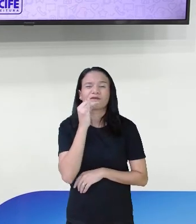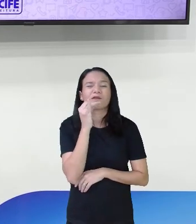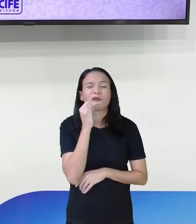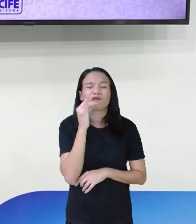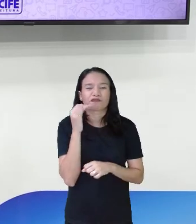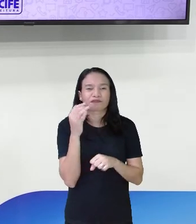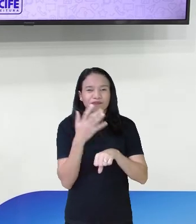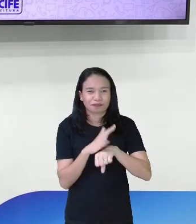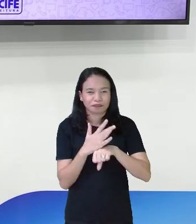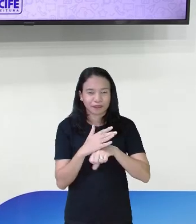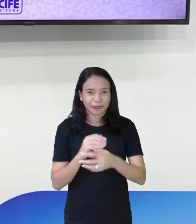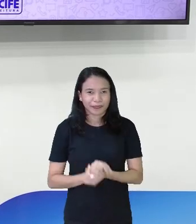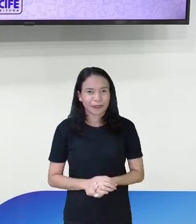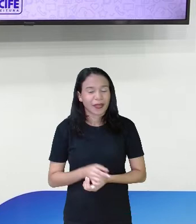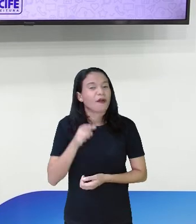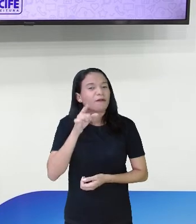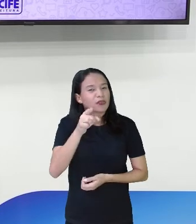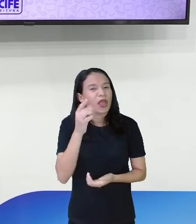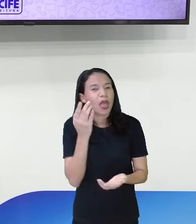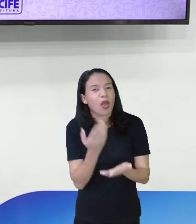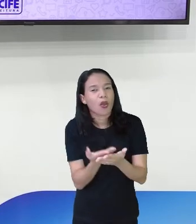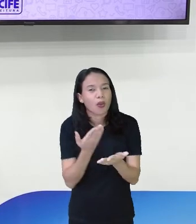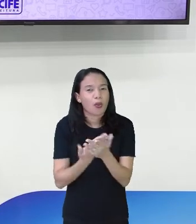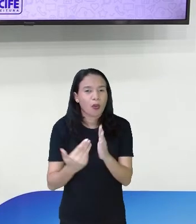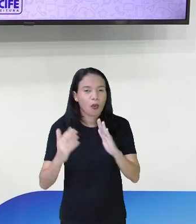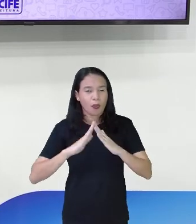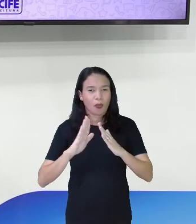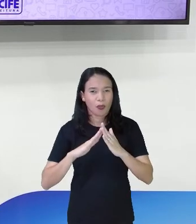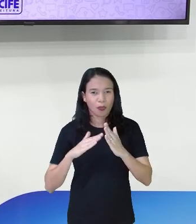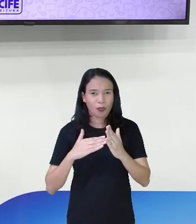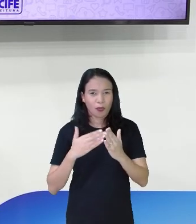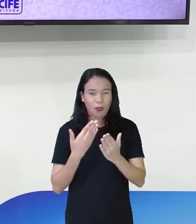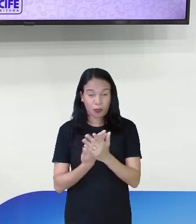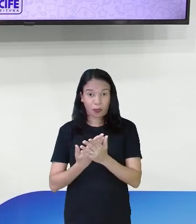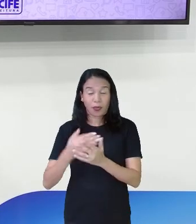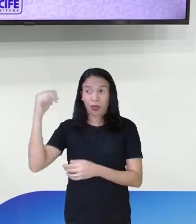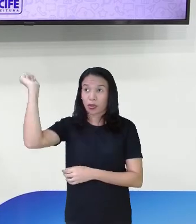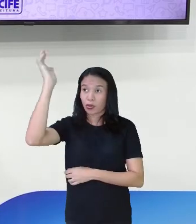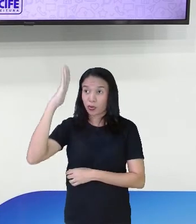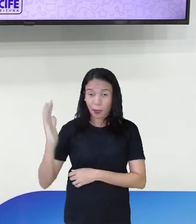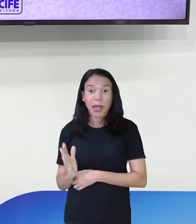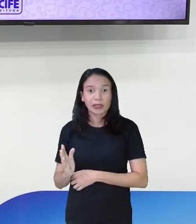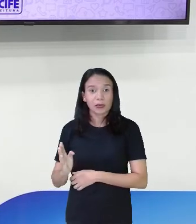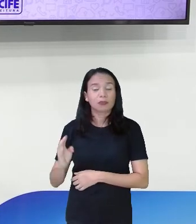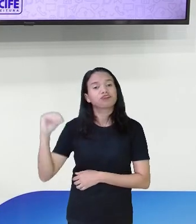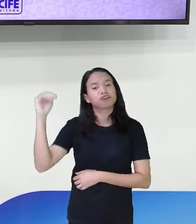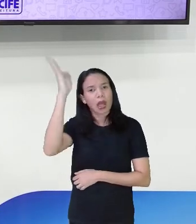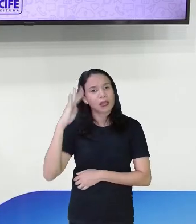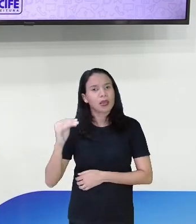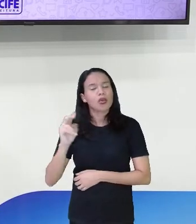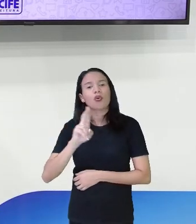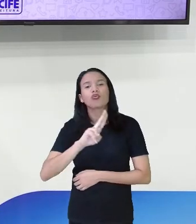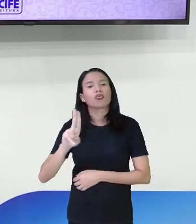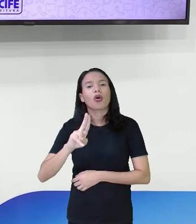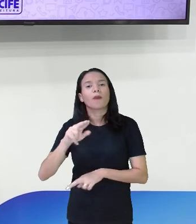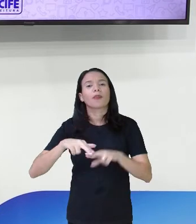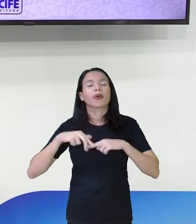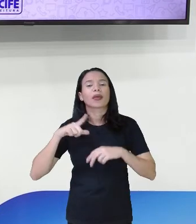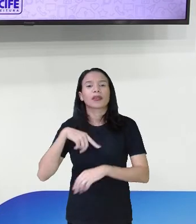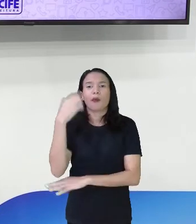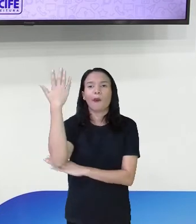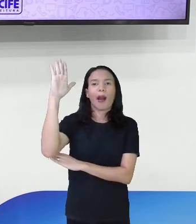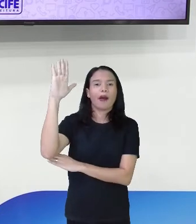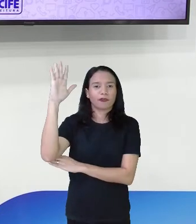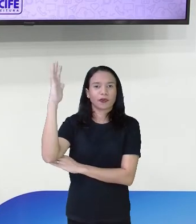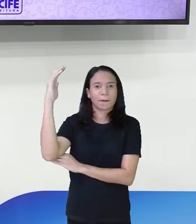bem prático. Todo mundo estudou na escola que o Brasil tem esse nome por conta do pau-brasil, concordam